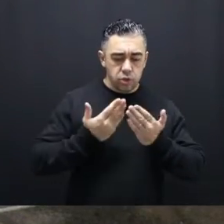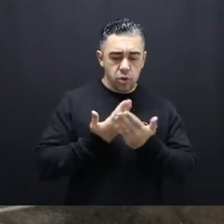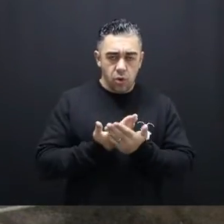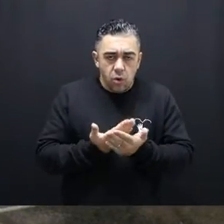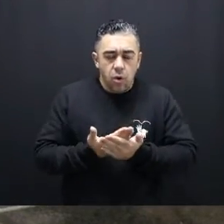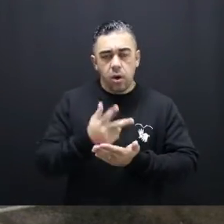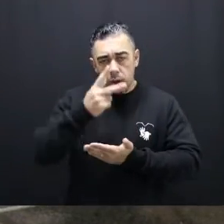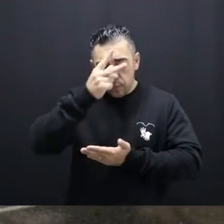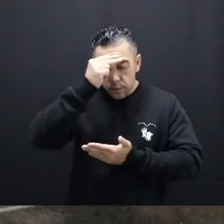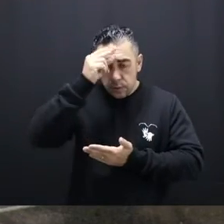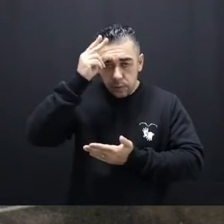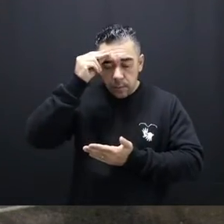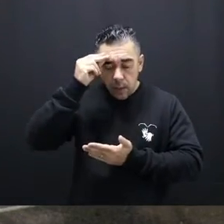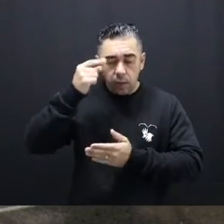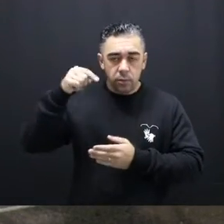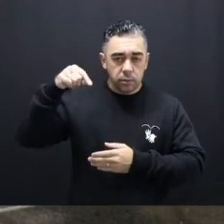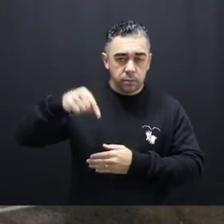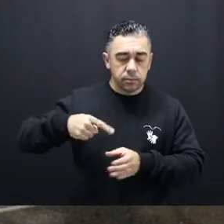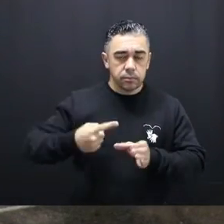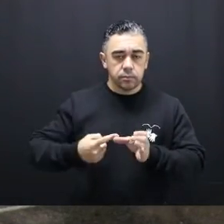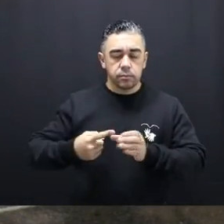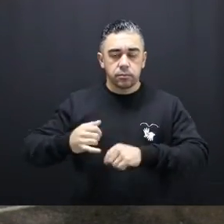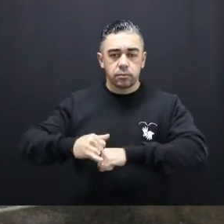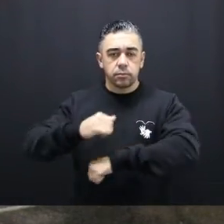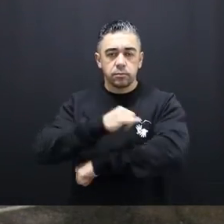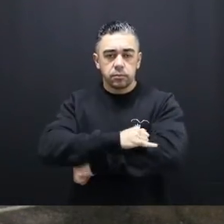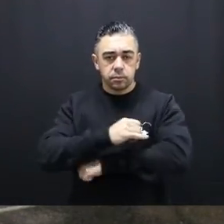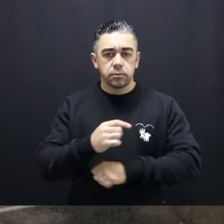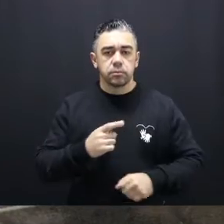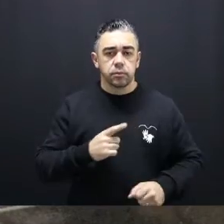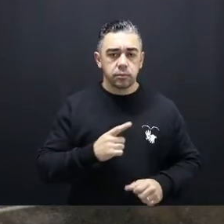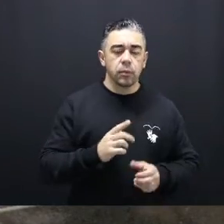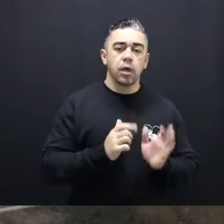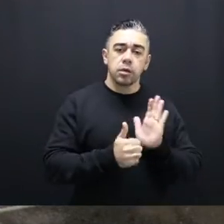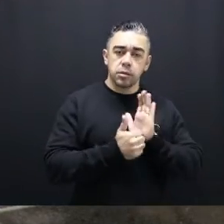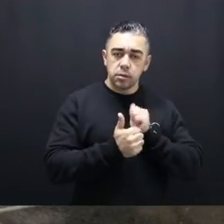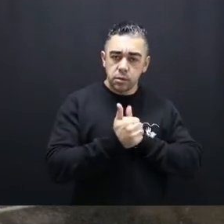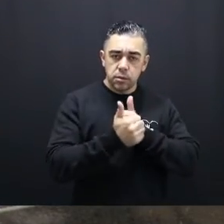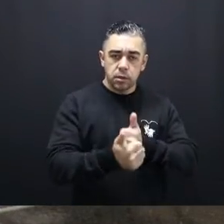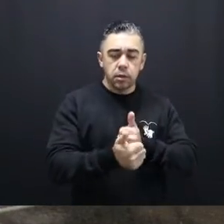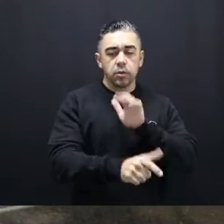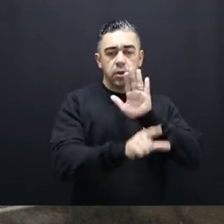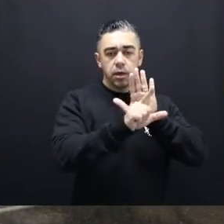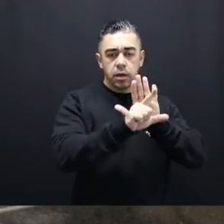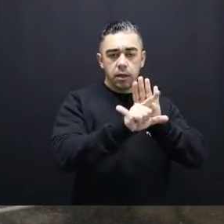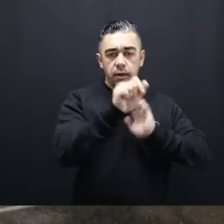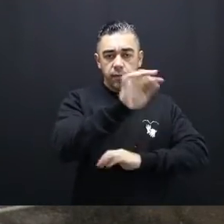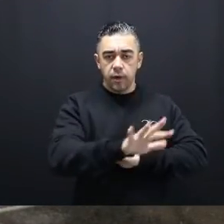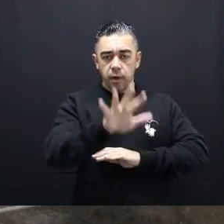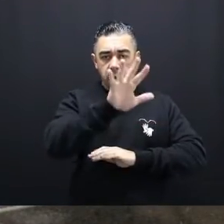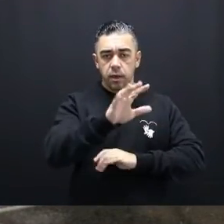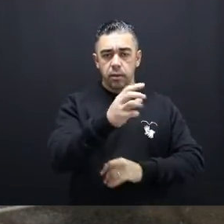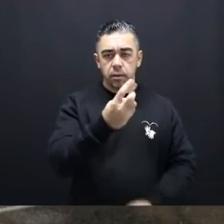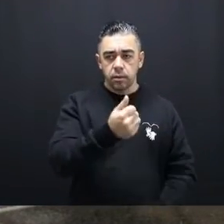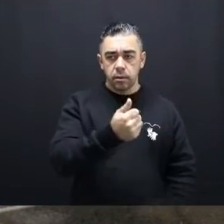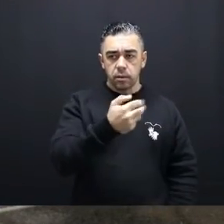Municipal de Ensino do Município de São José dos Pinhais regulamentando o disposto na lei federal nº